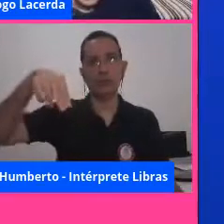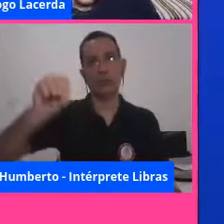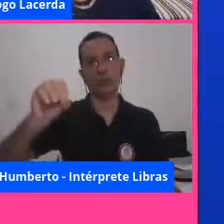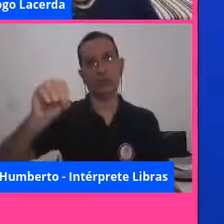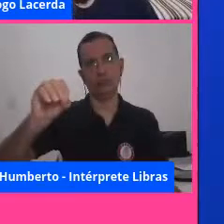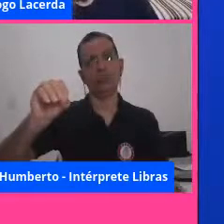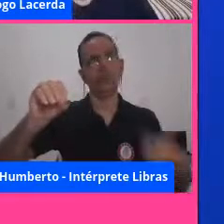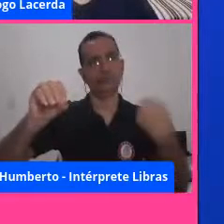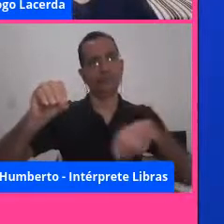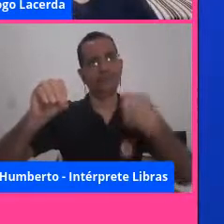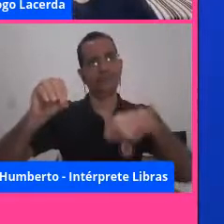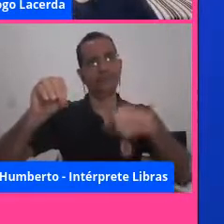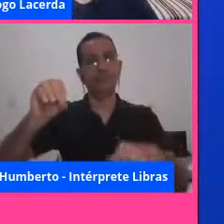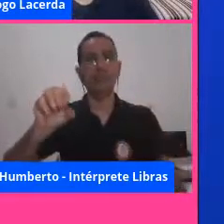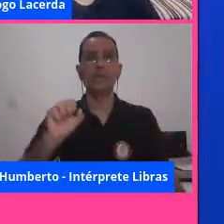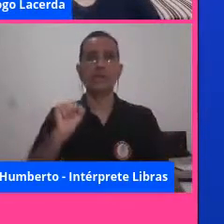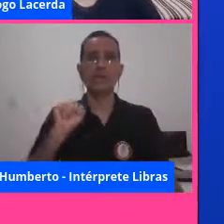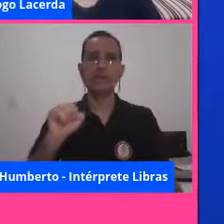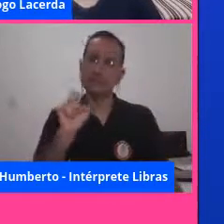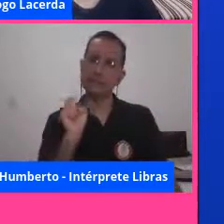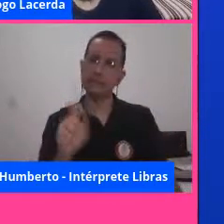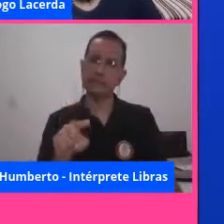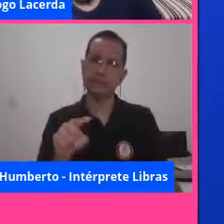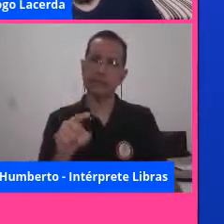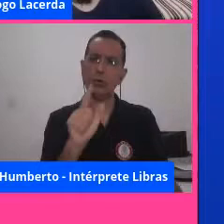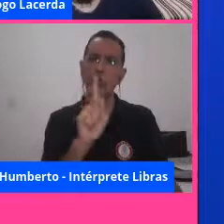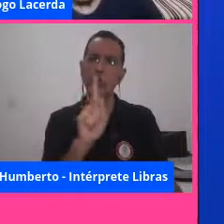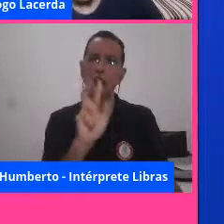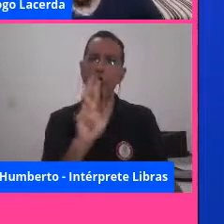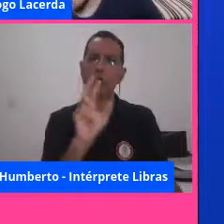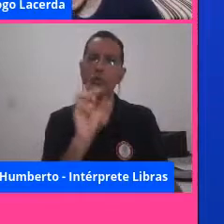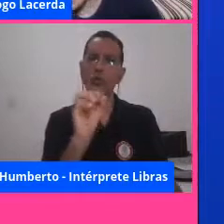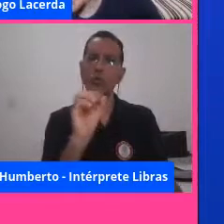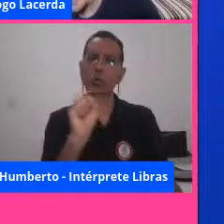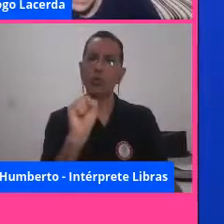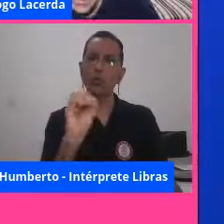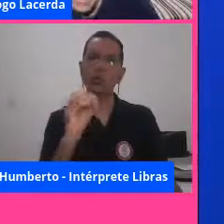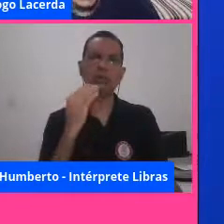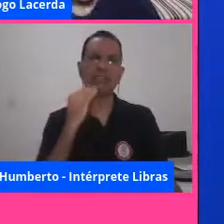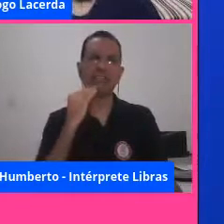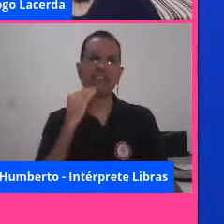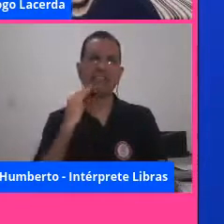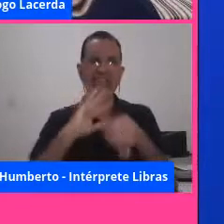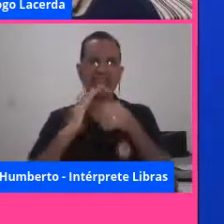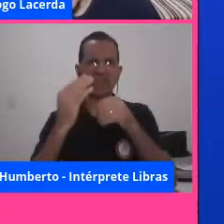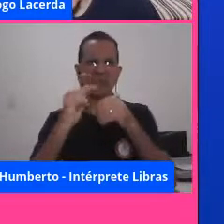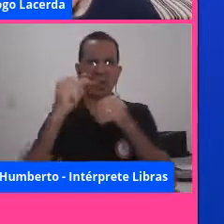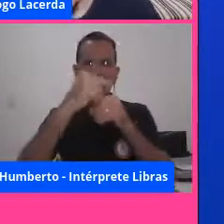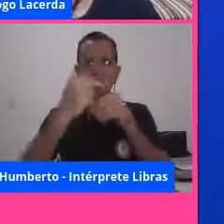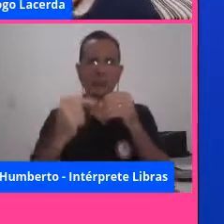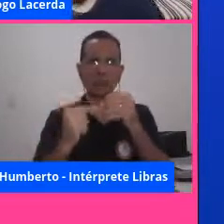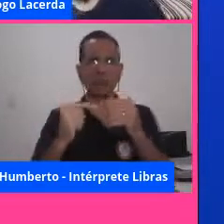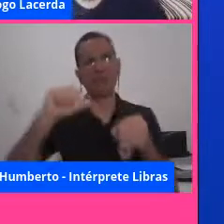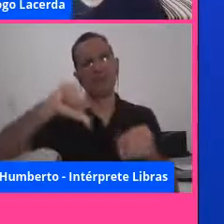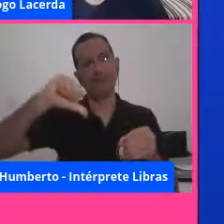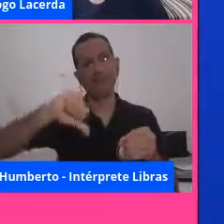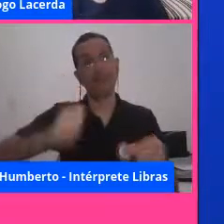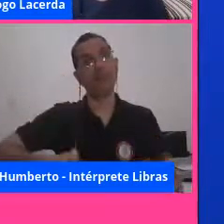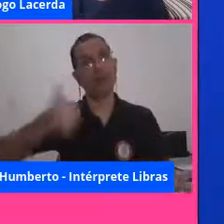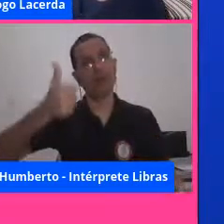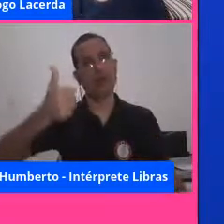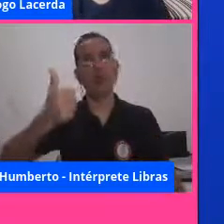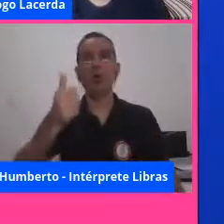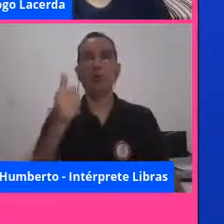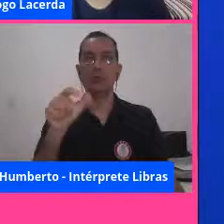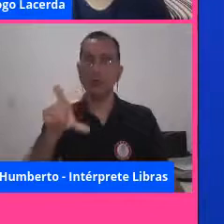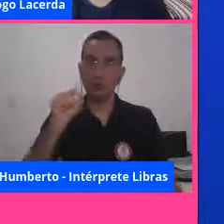quadradão. E se você botar nessa resolução fina, ele vai sair o arquivo mais fino possível, com a qualidade um pouco maior. Aí isso